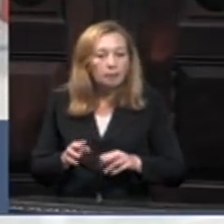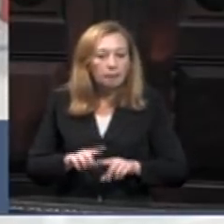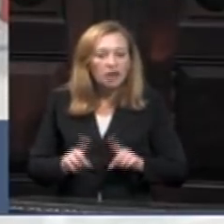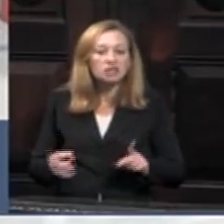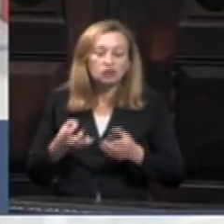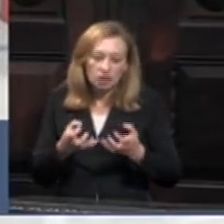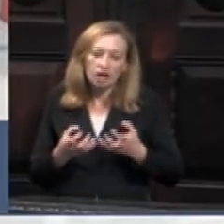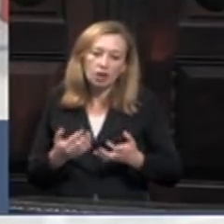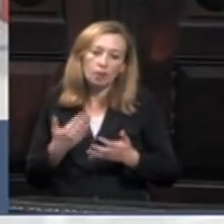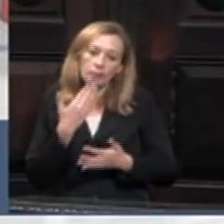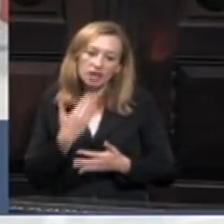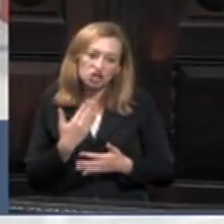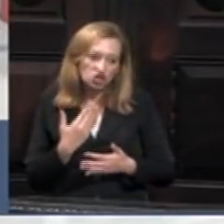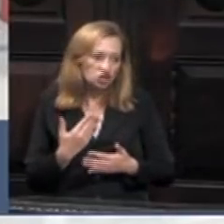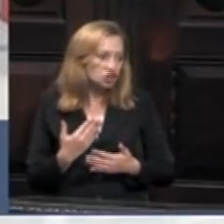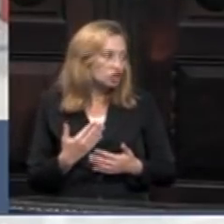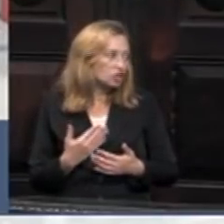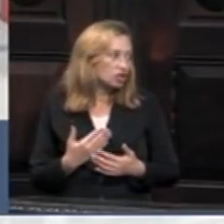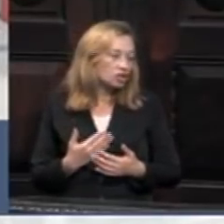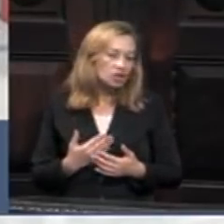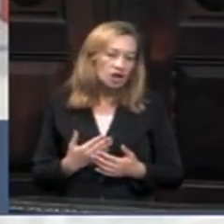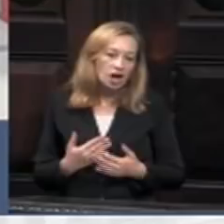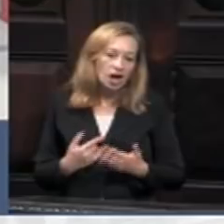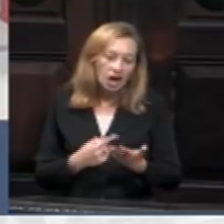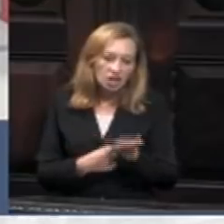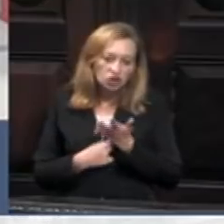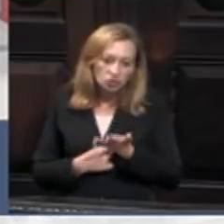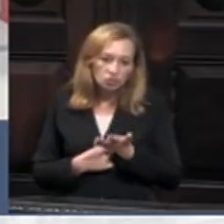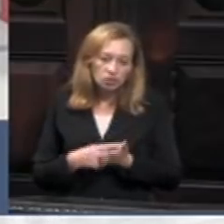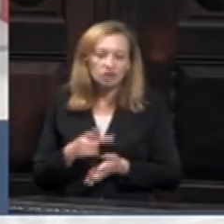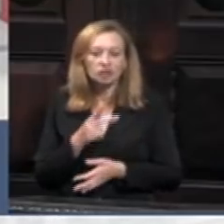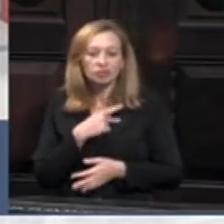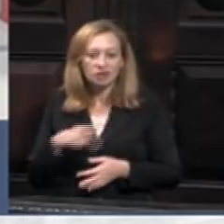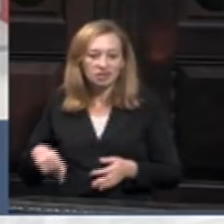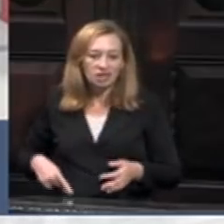a Vossa Excelência. Falta só 48 horas aí, eu tô de plenário. Louco.